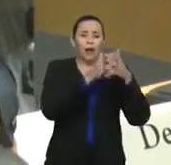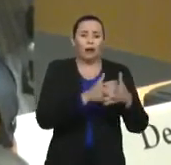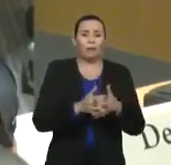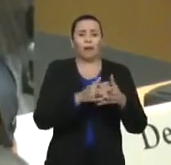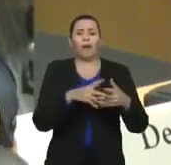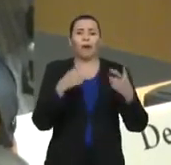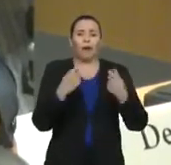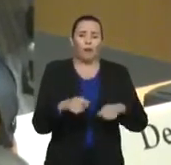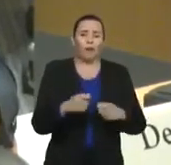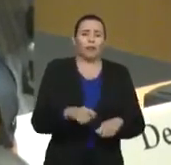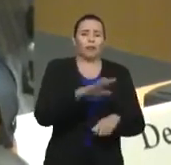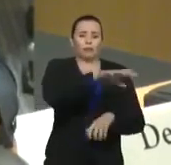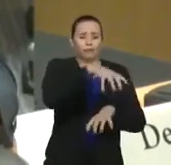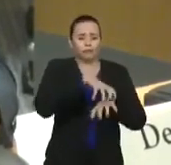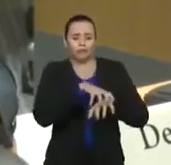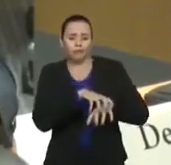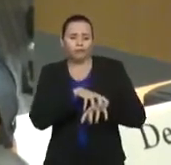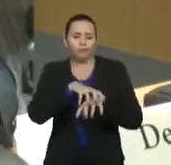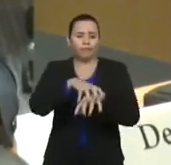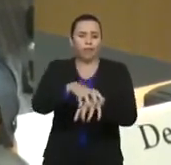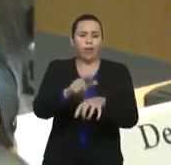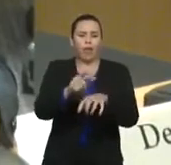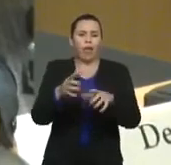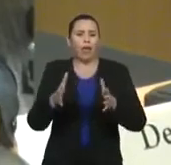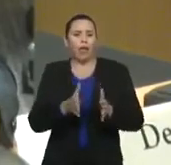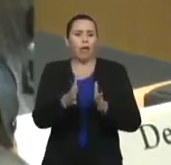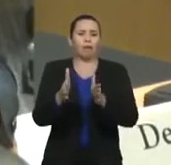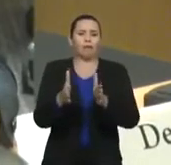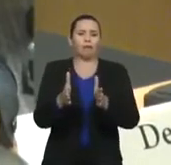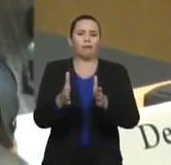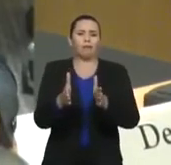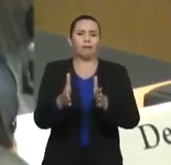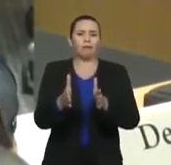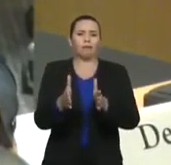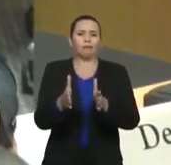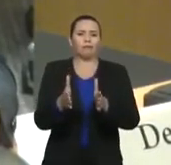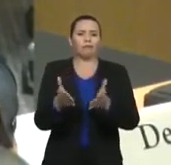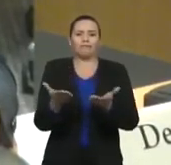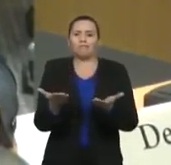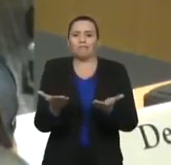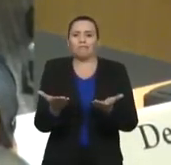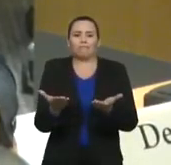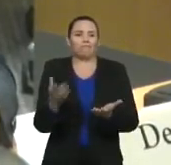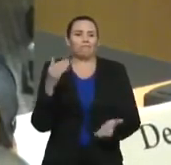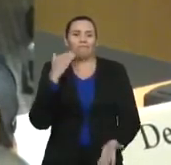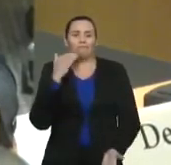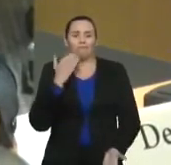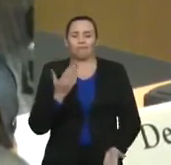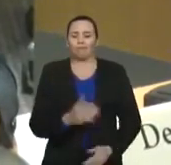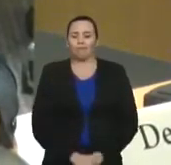Essa dificuldade o Estado podia amenizar, fazendo criteriosamente, ano após ano,